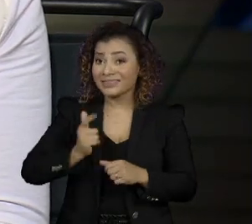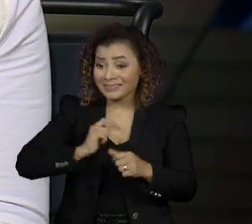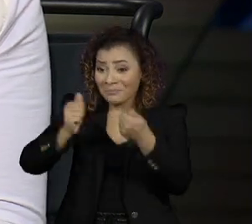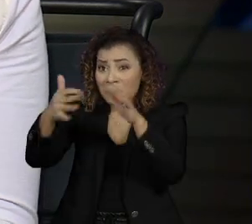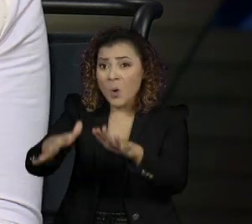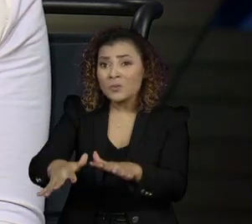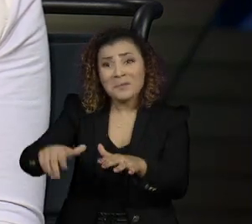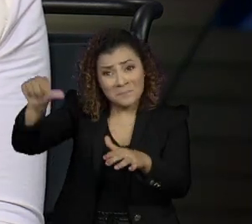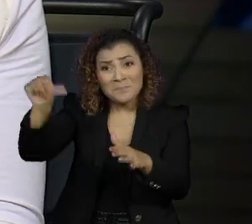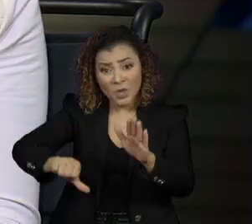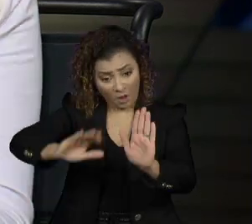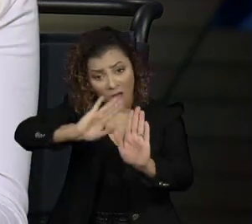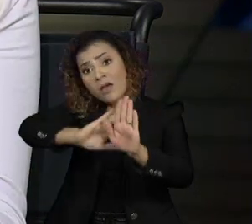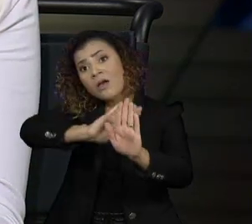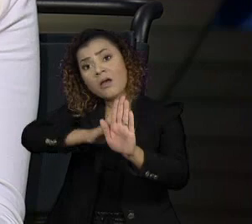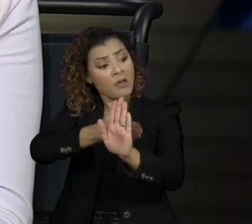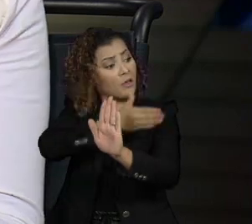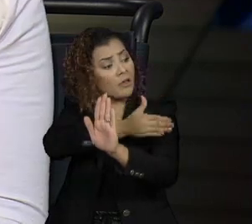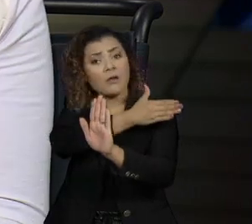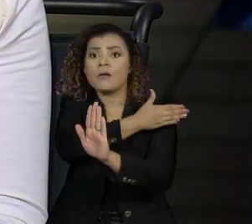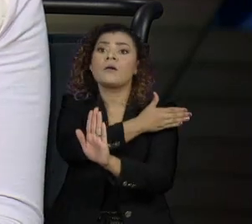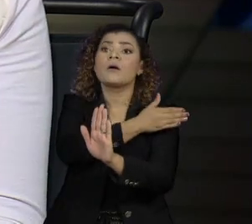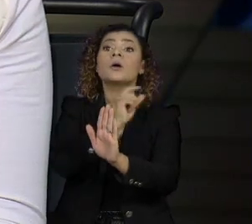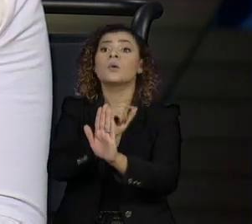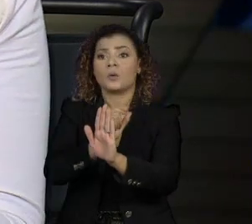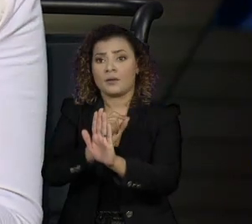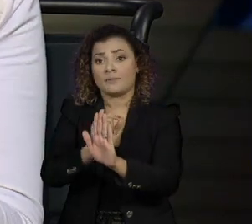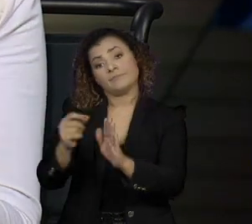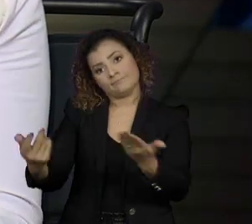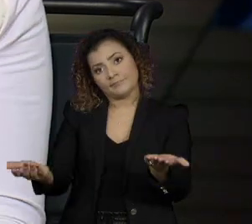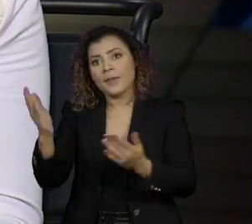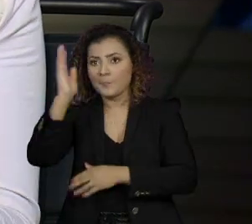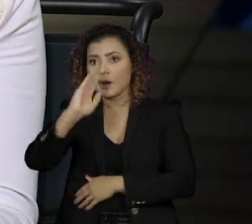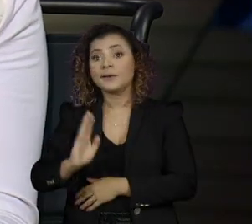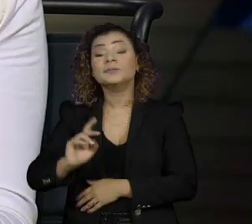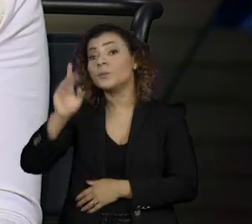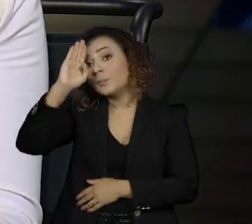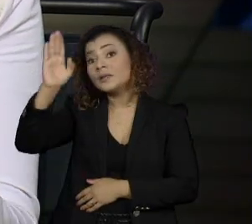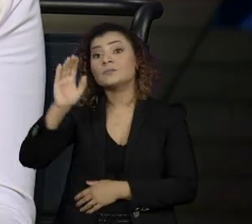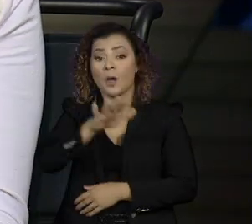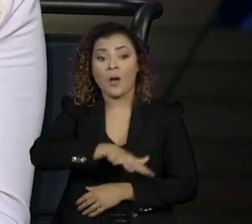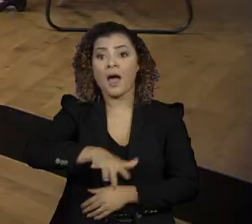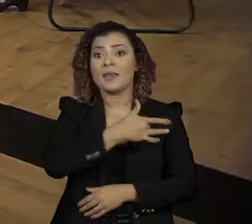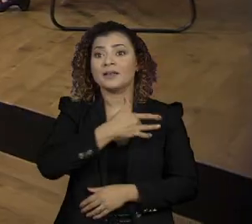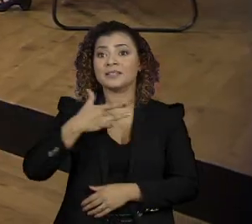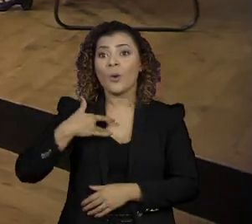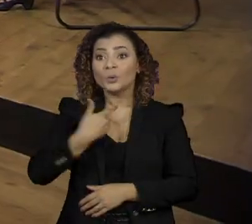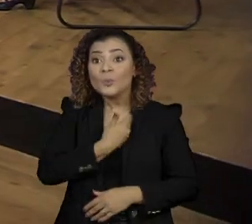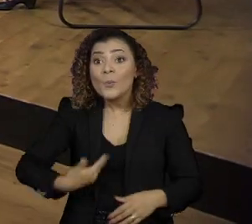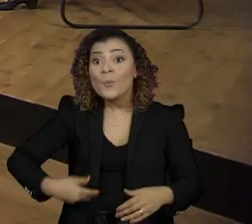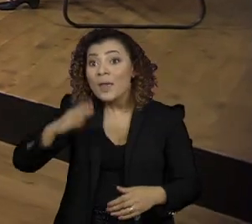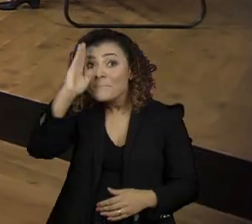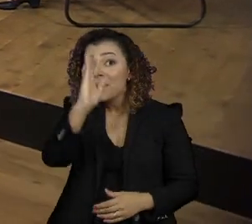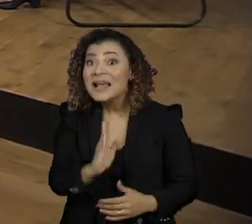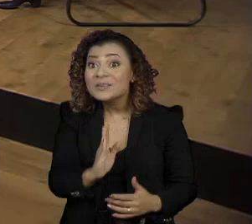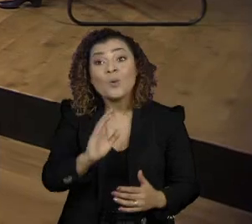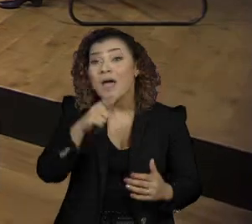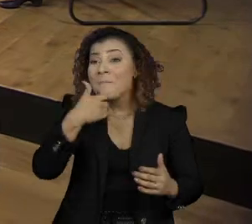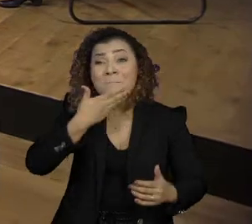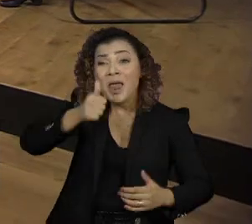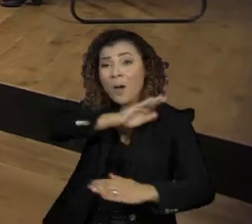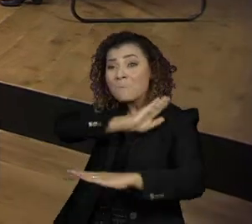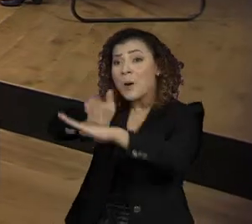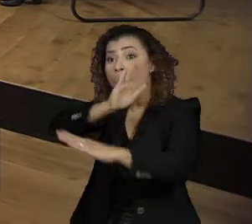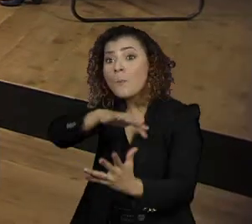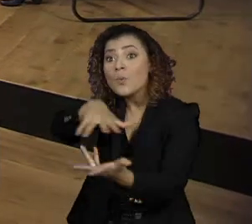piores se a gente olha para o que poderíamos ser, né? O Brasil tem o maior sistema público de saúde do mundo, nós temos expertise